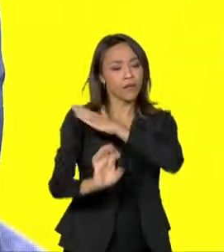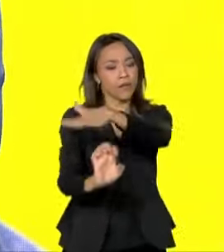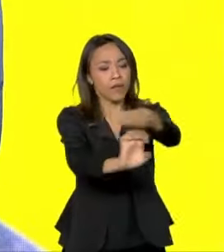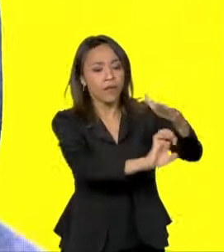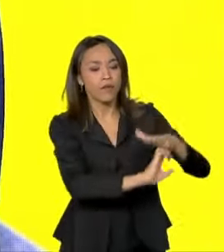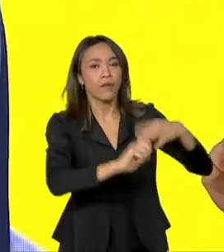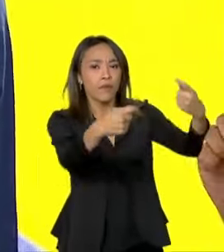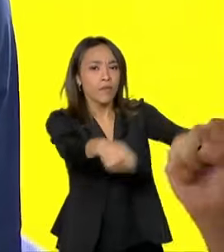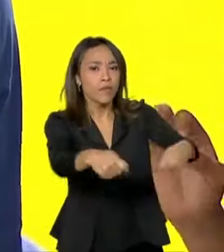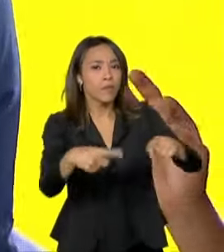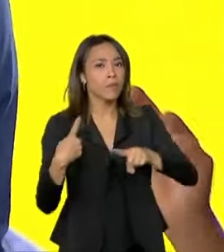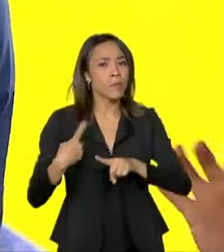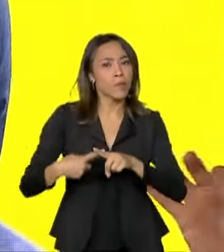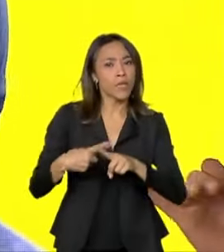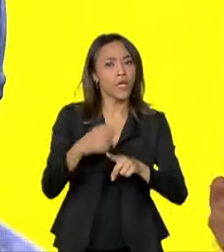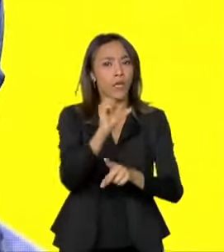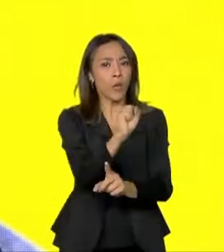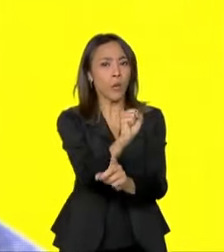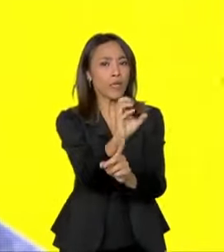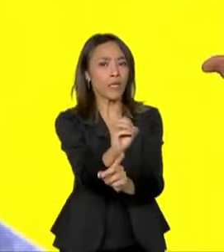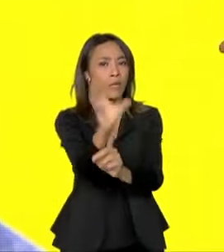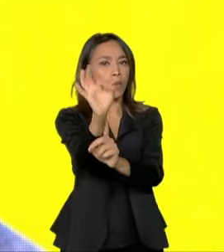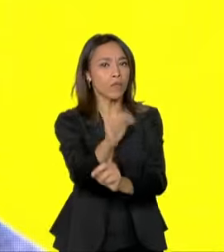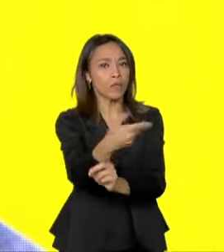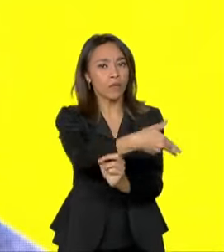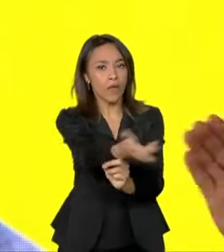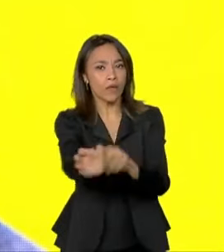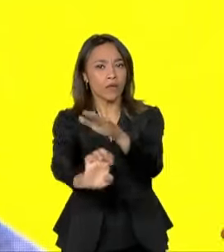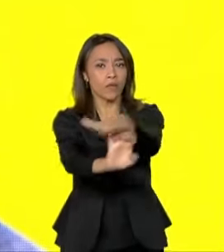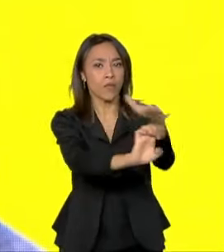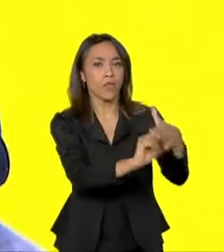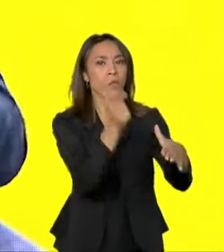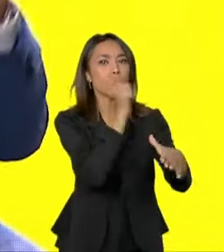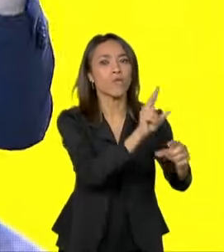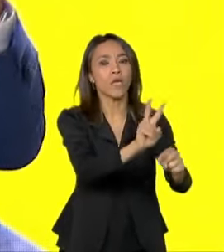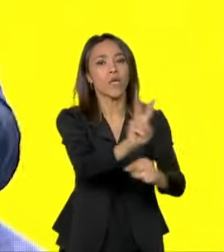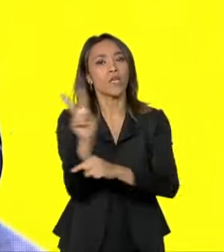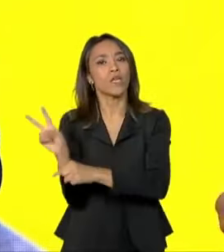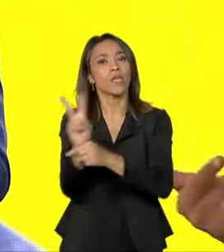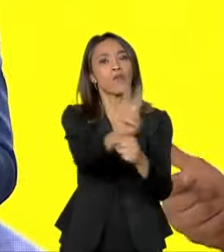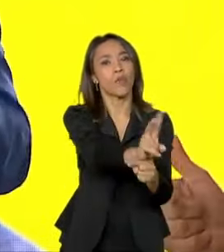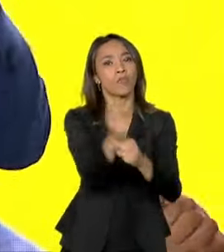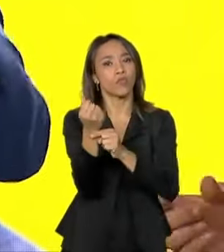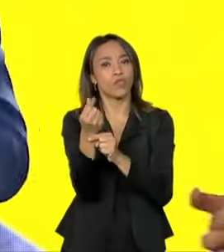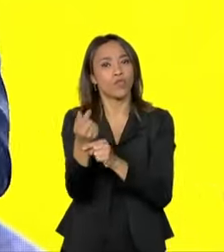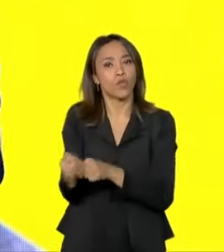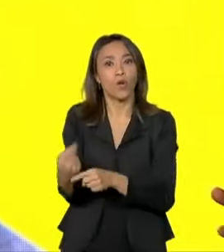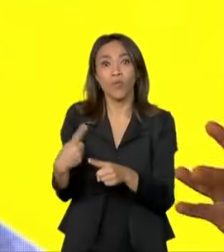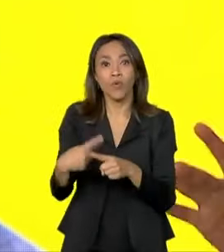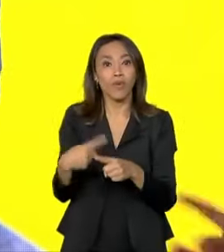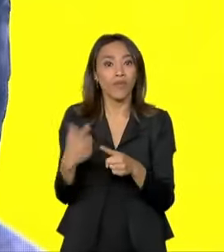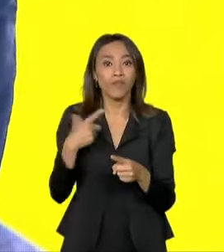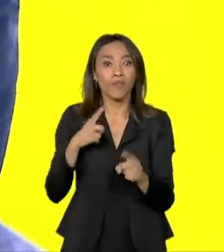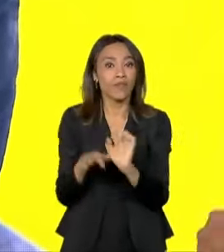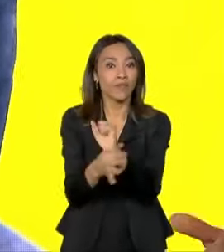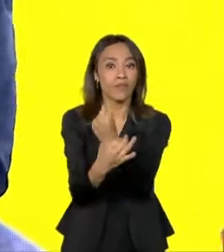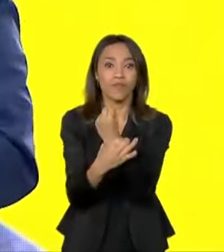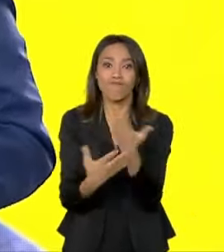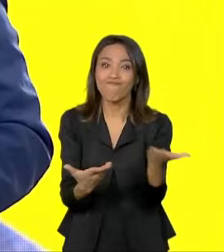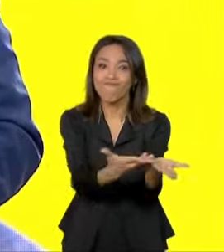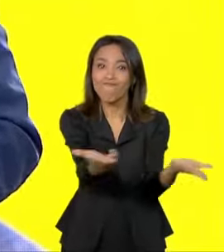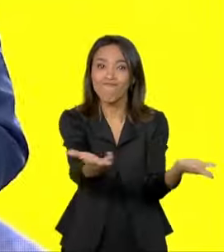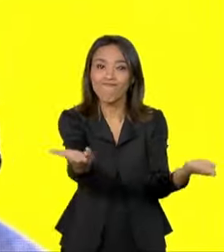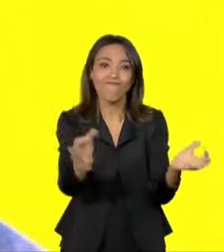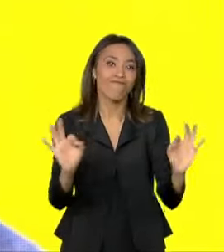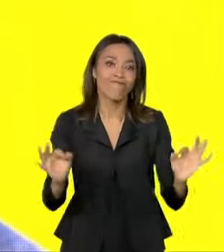que 80% não conseguem crédito? Porque não tem aval e não tem garantia.